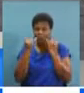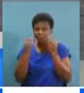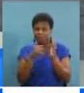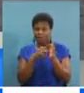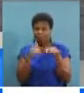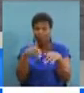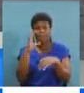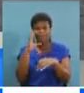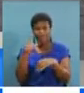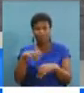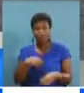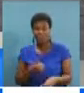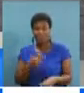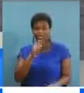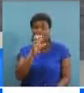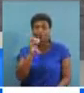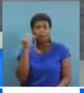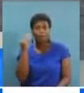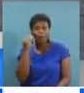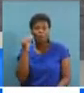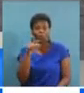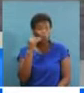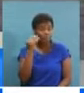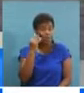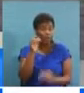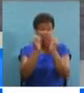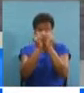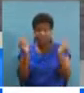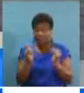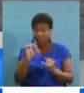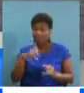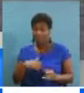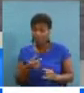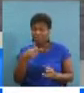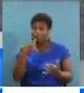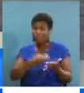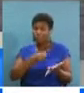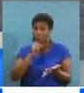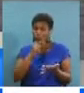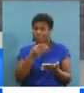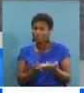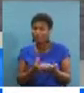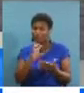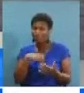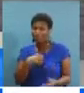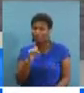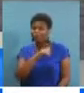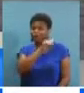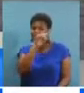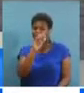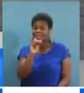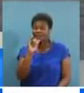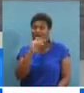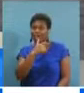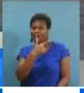Está a marcar o final da tarde aqui em Cabo Verde. O Ecobank e o Banco Internacional de Cabo Verde colocaram à disposição da Cabo Verde Airlines